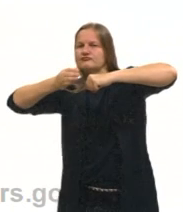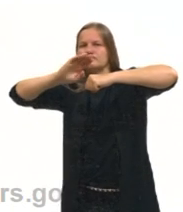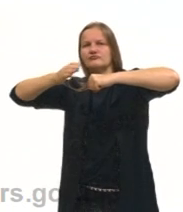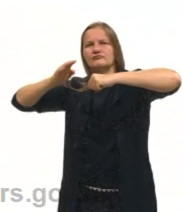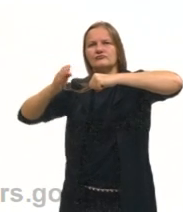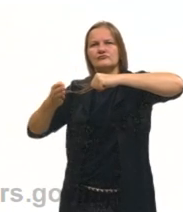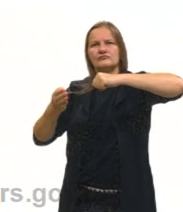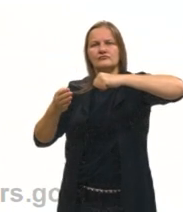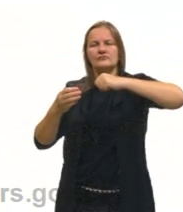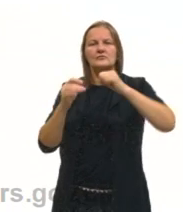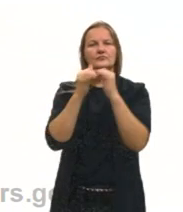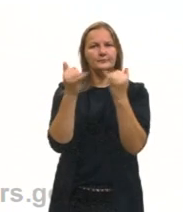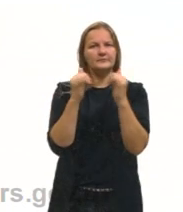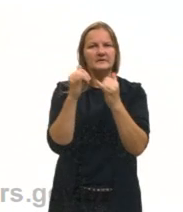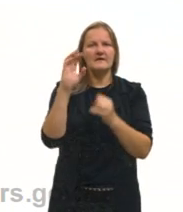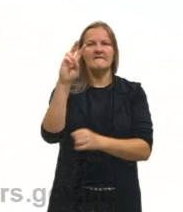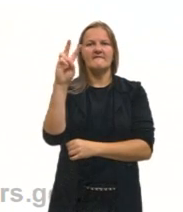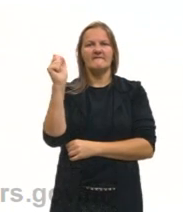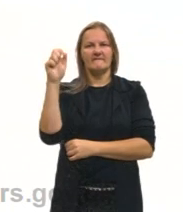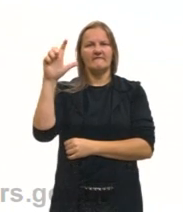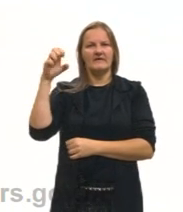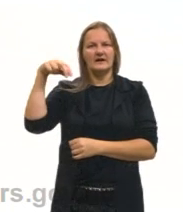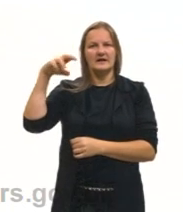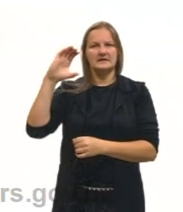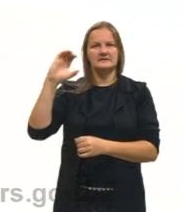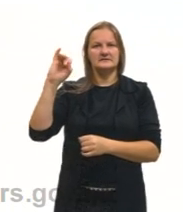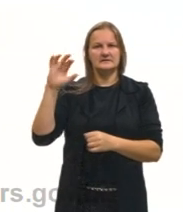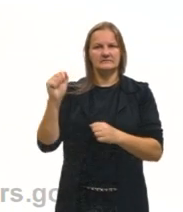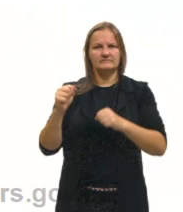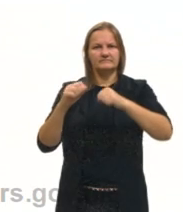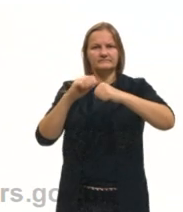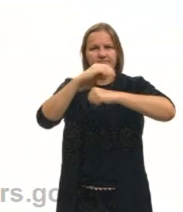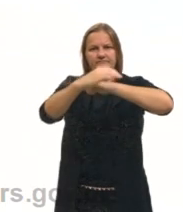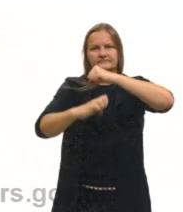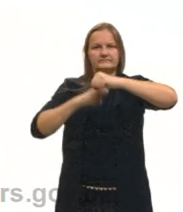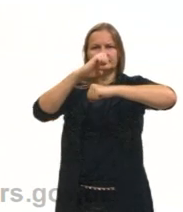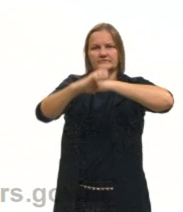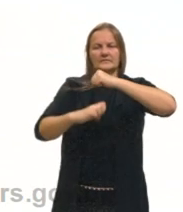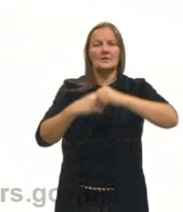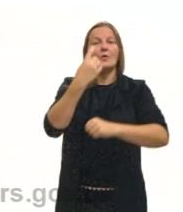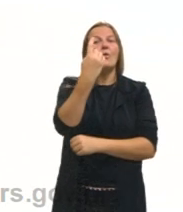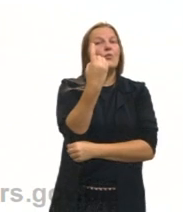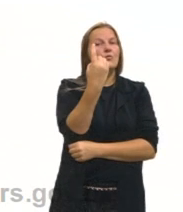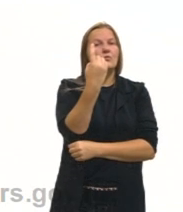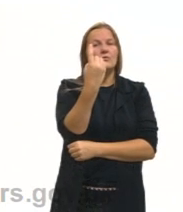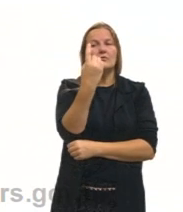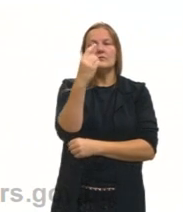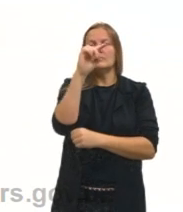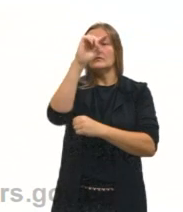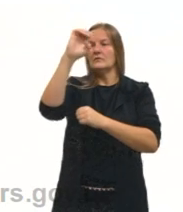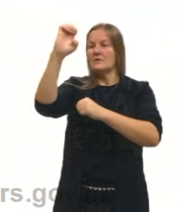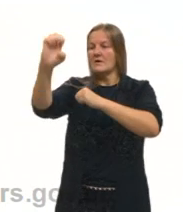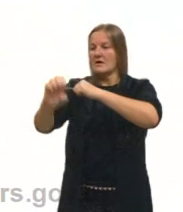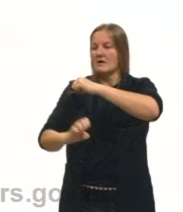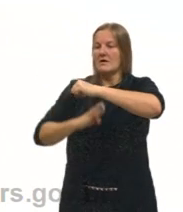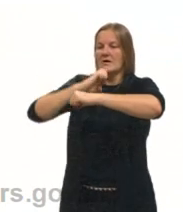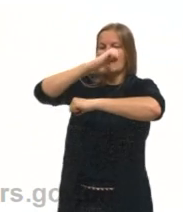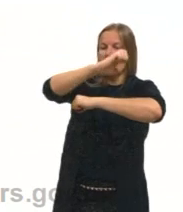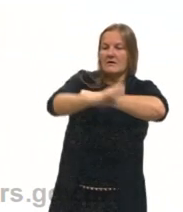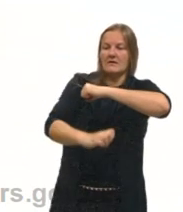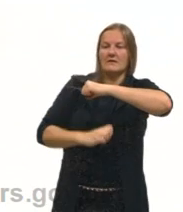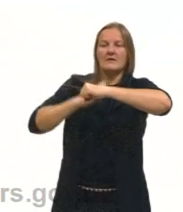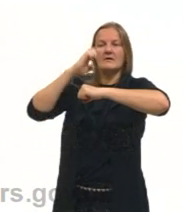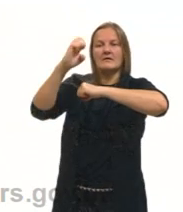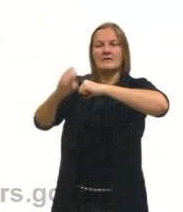seu último nível de energia tá então um lá vai ter um elétron na camada de valência o dois